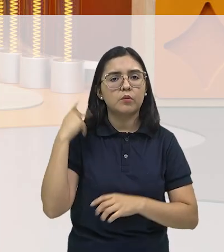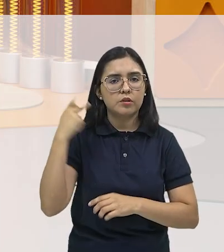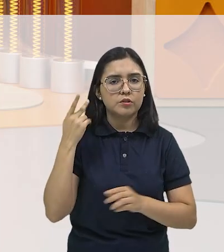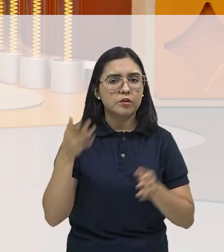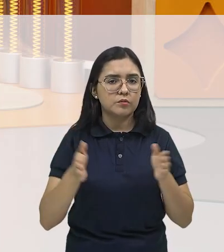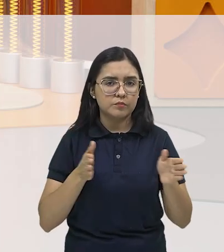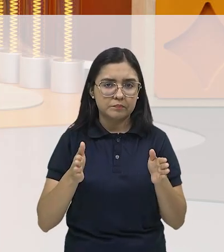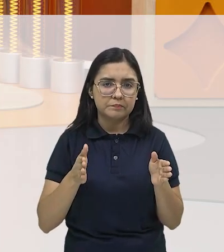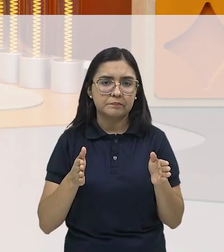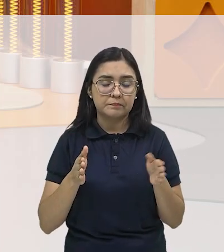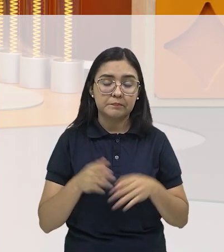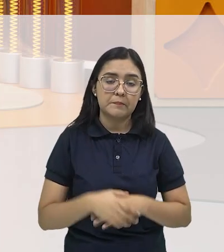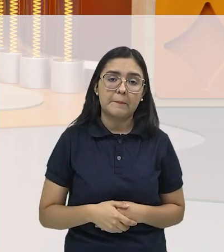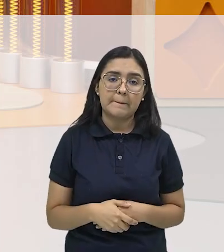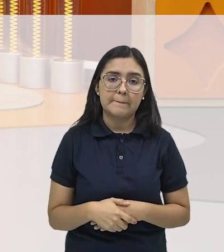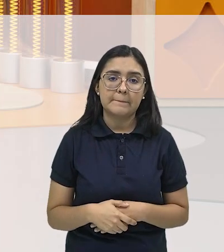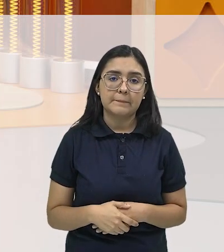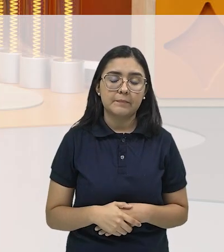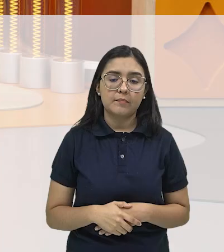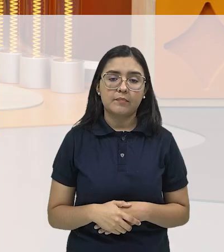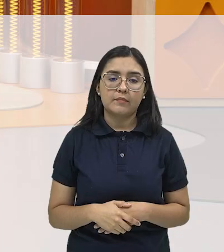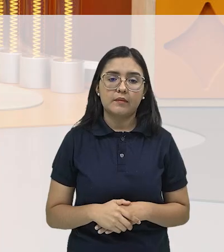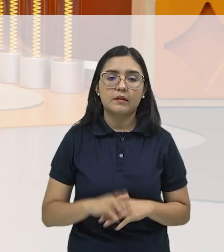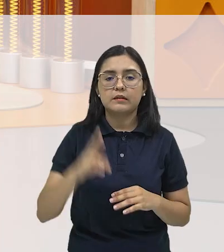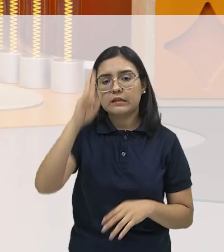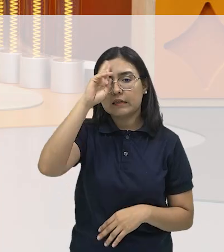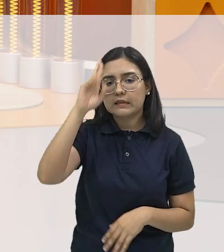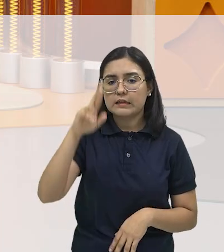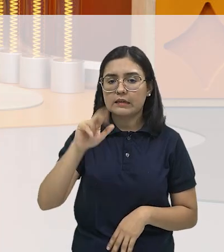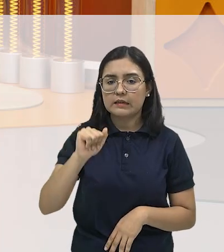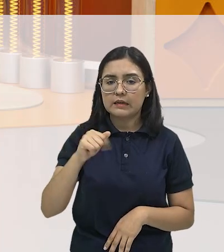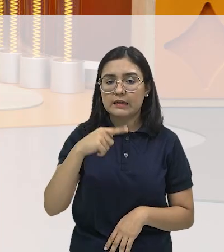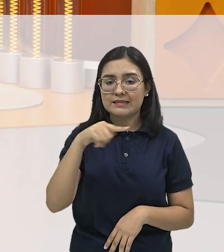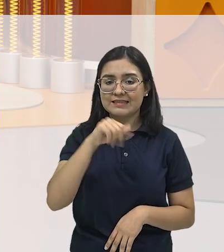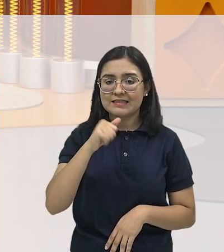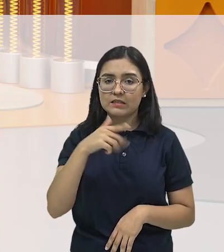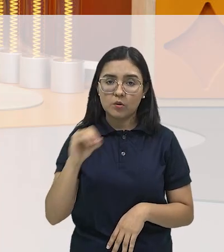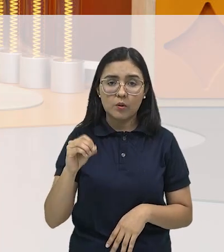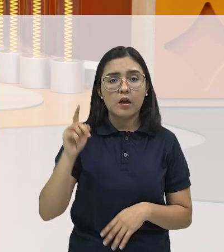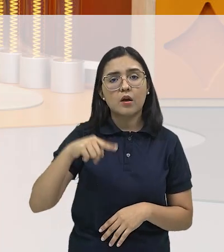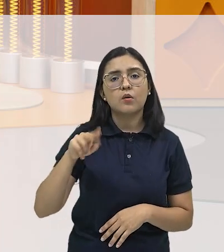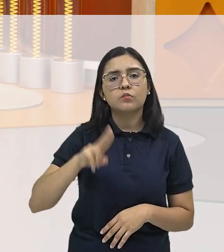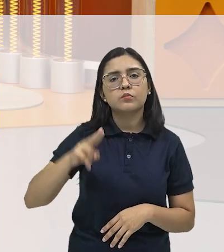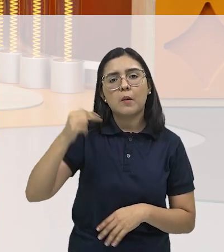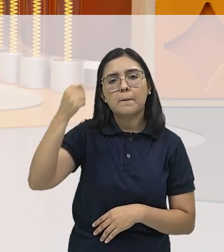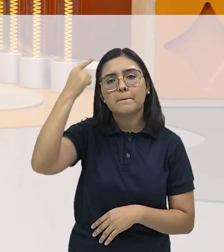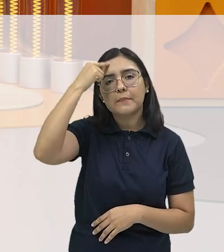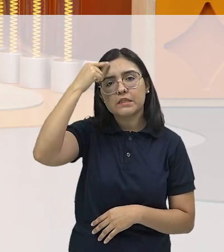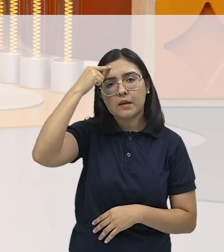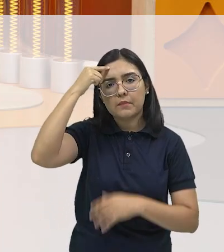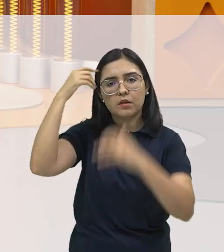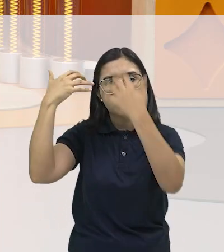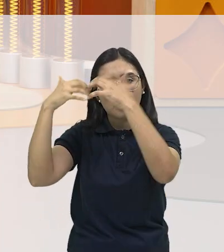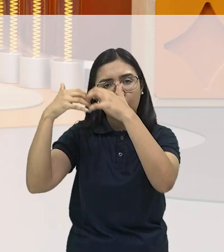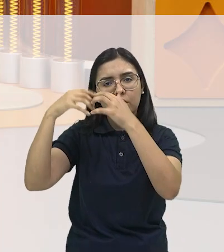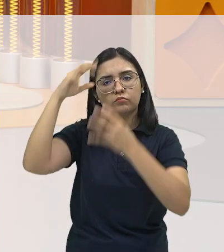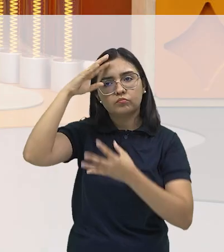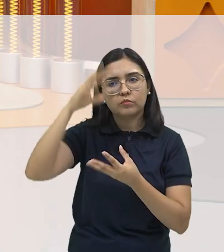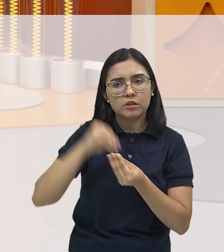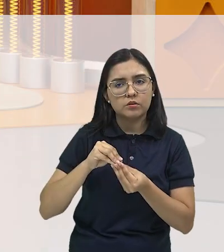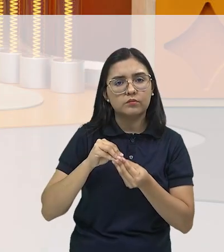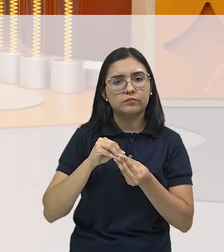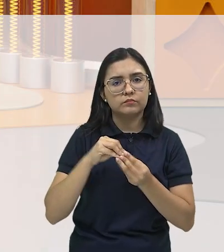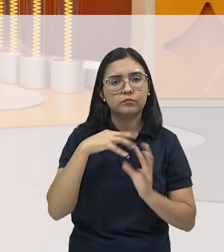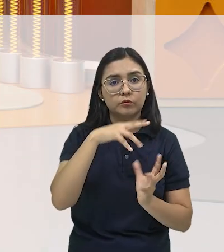vivia, tá? Quando nós falamos em razão, é a utilização do pensamento, tá? A partir da compreensão de